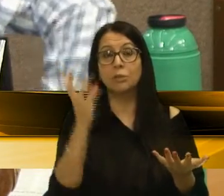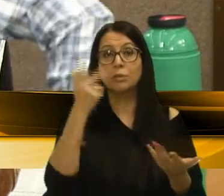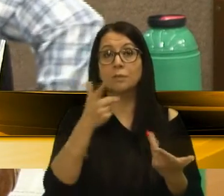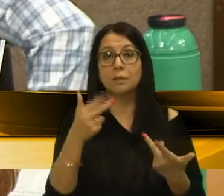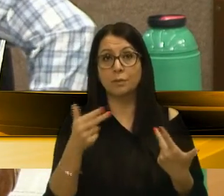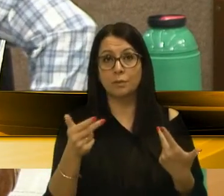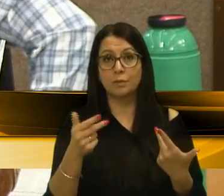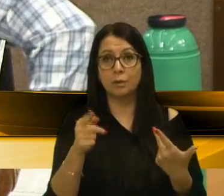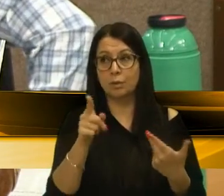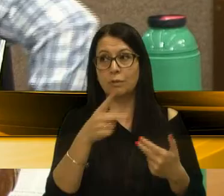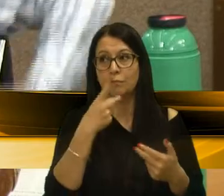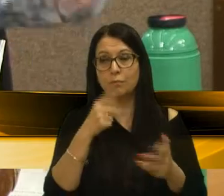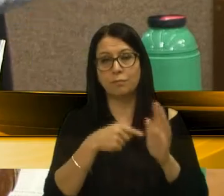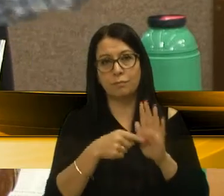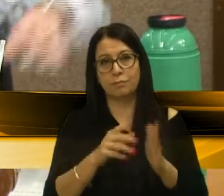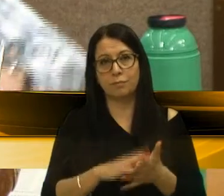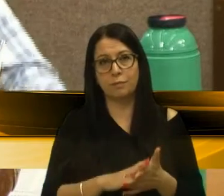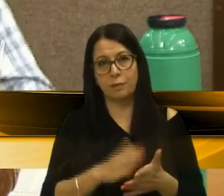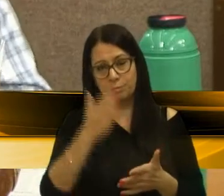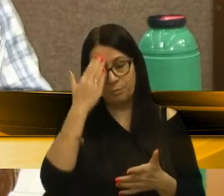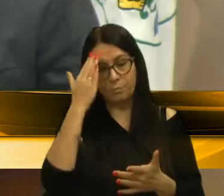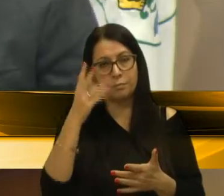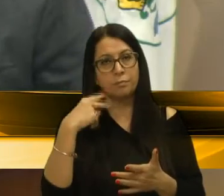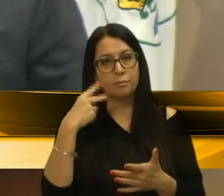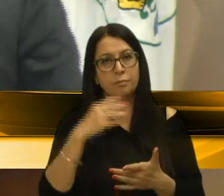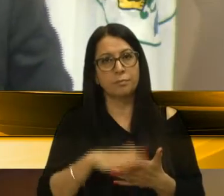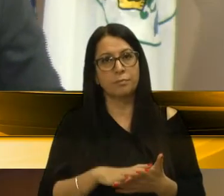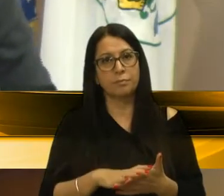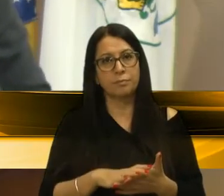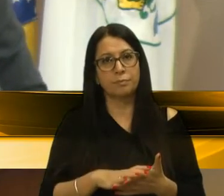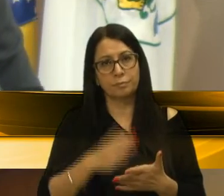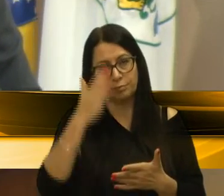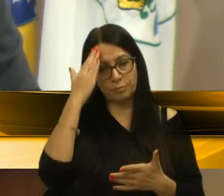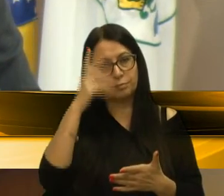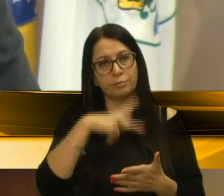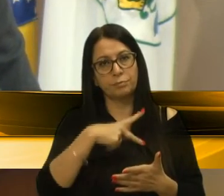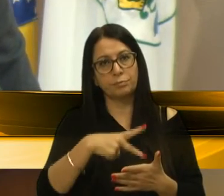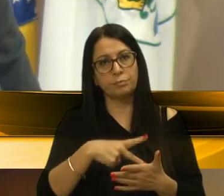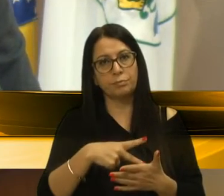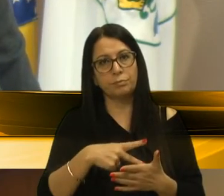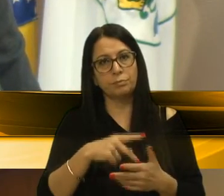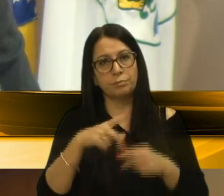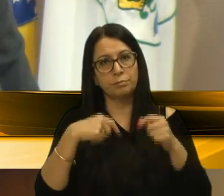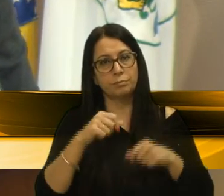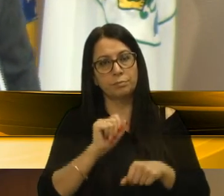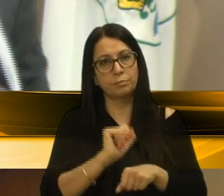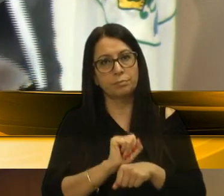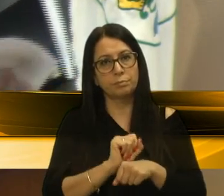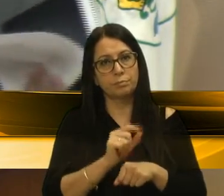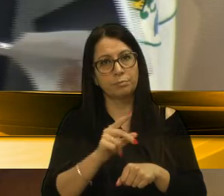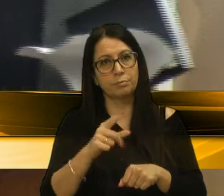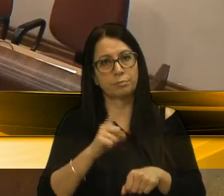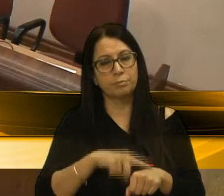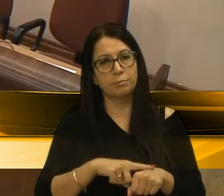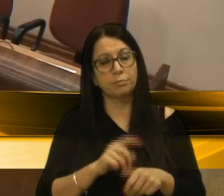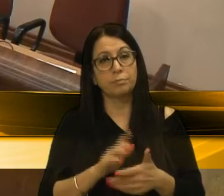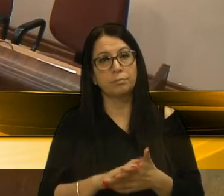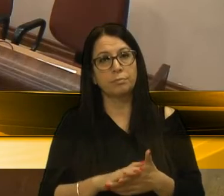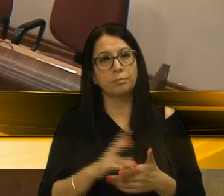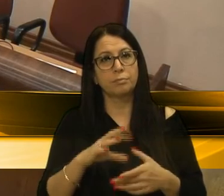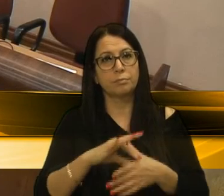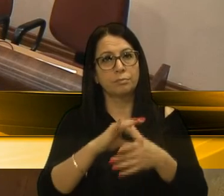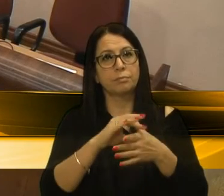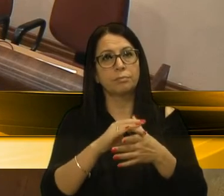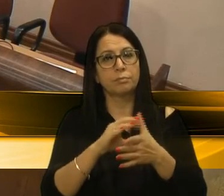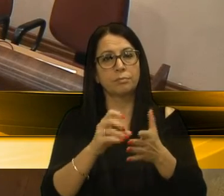situação que vossa excelência colocou muito obrigado o jogador pede obrigado presidente da luta pela tolerância no tempo declaração